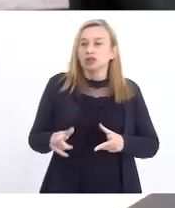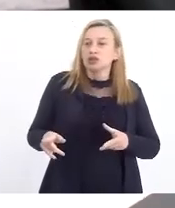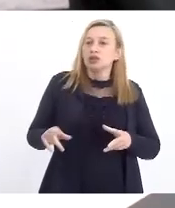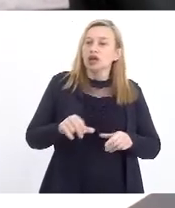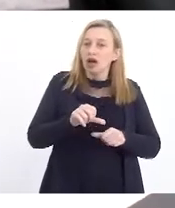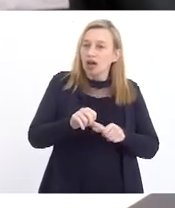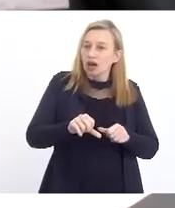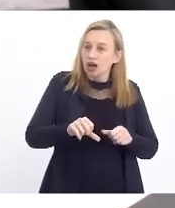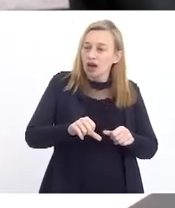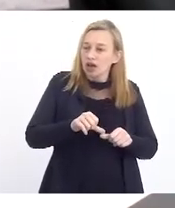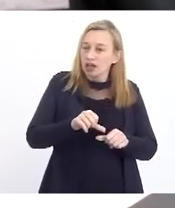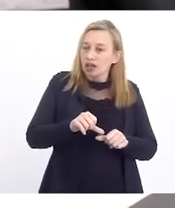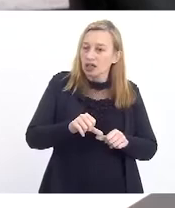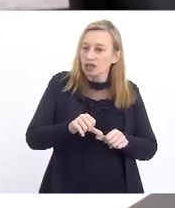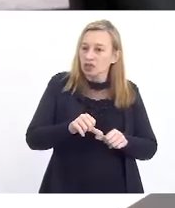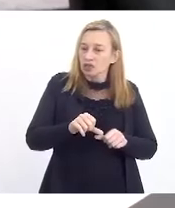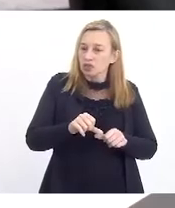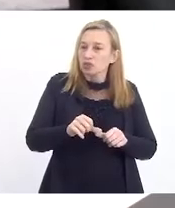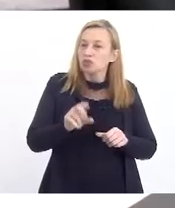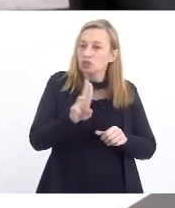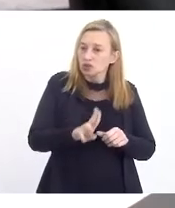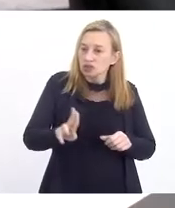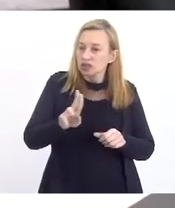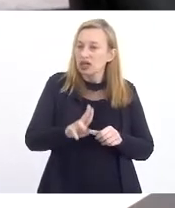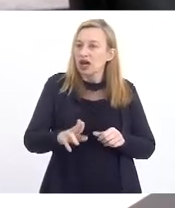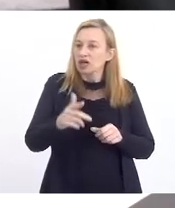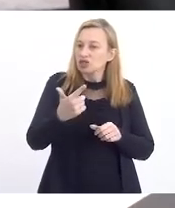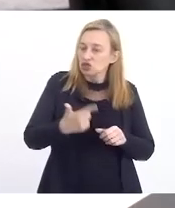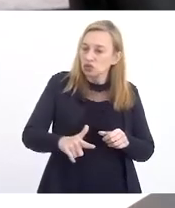de água nas novas edificações.